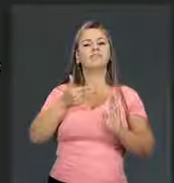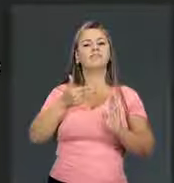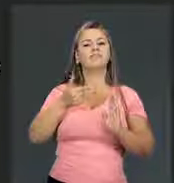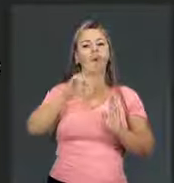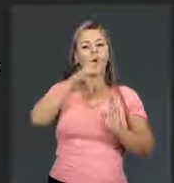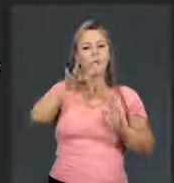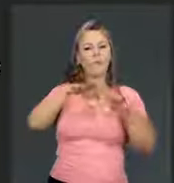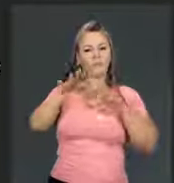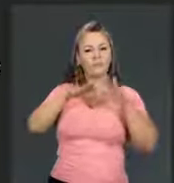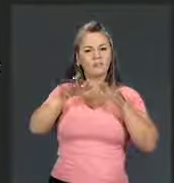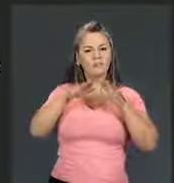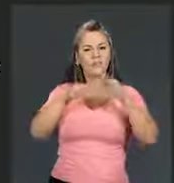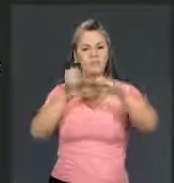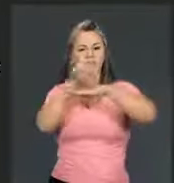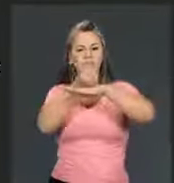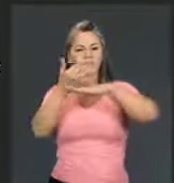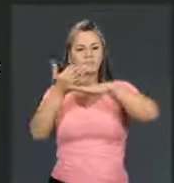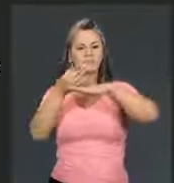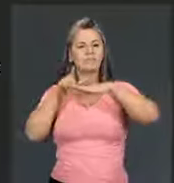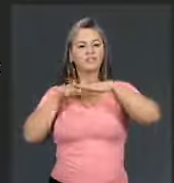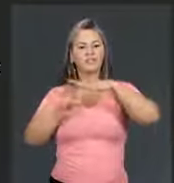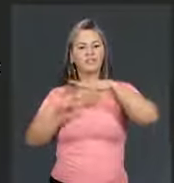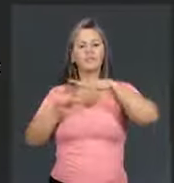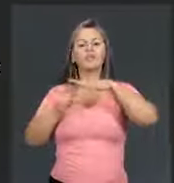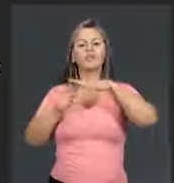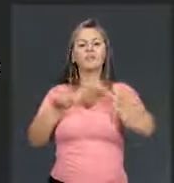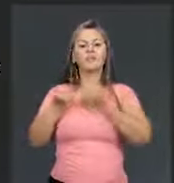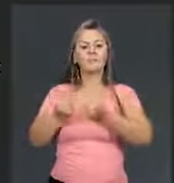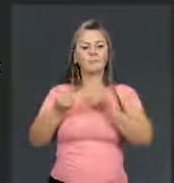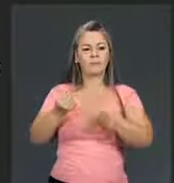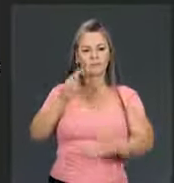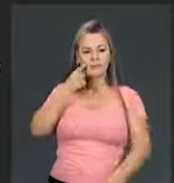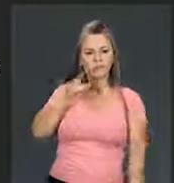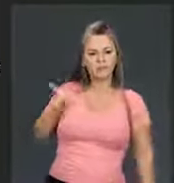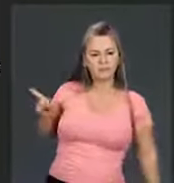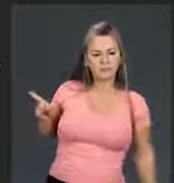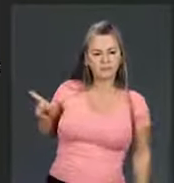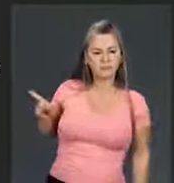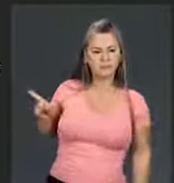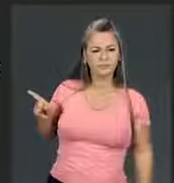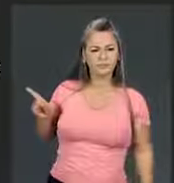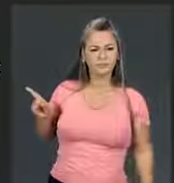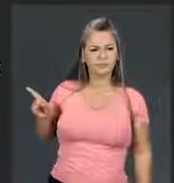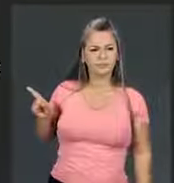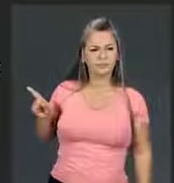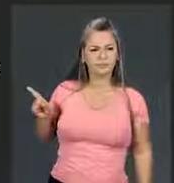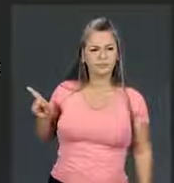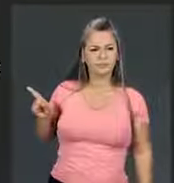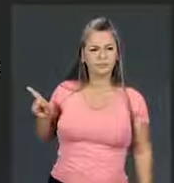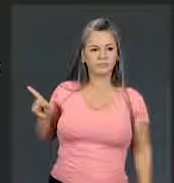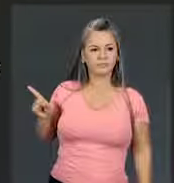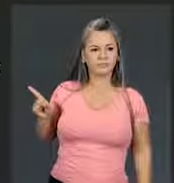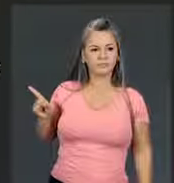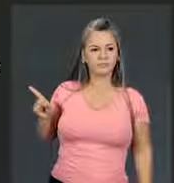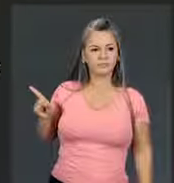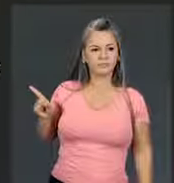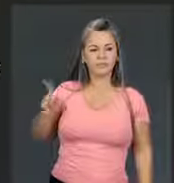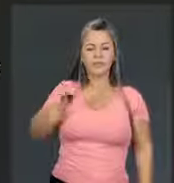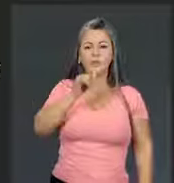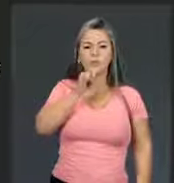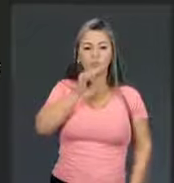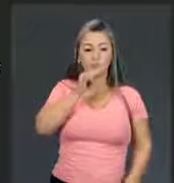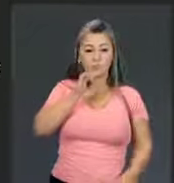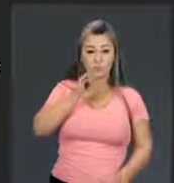Temos, então, que a unidade da DDP significa que, para se deslocar uma carga de 1